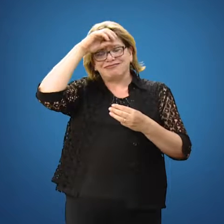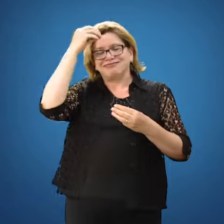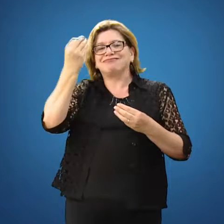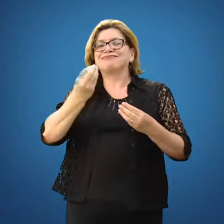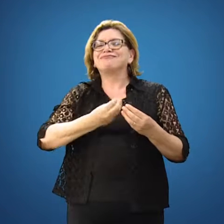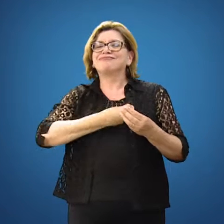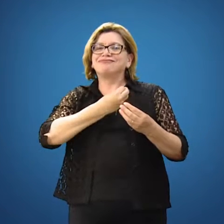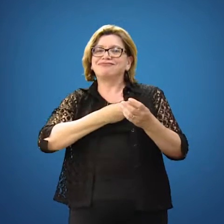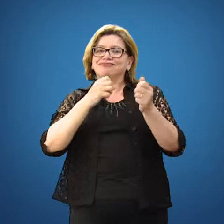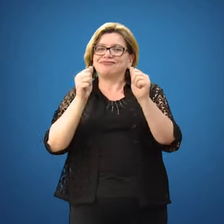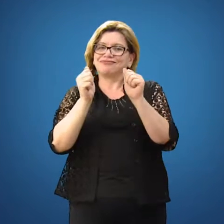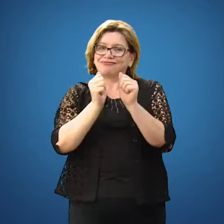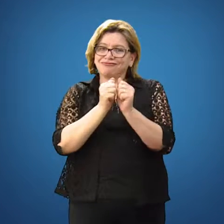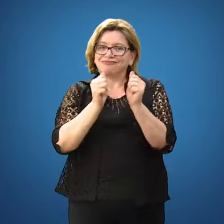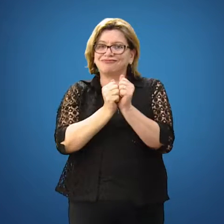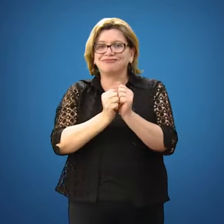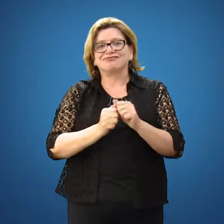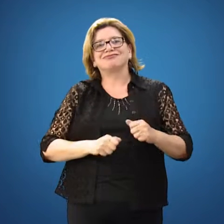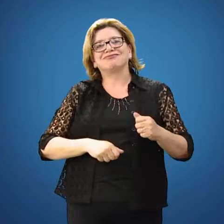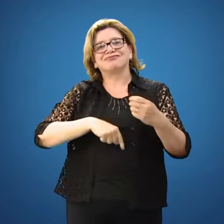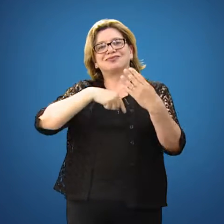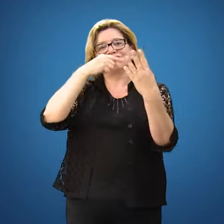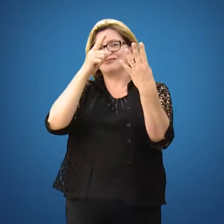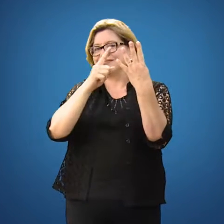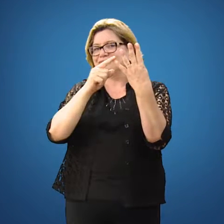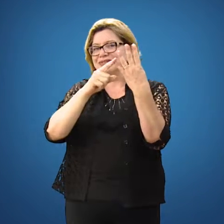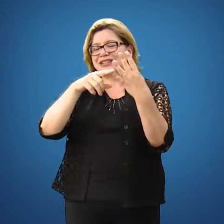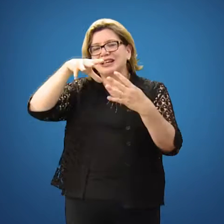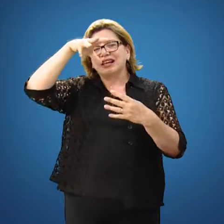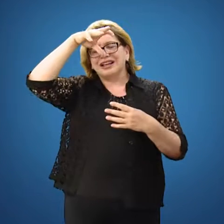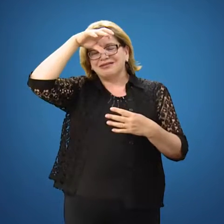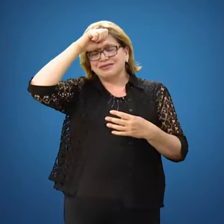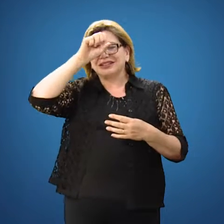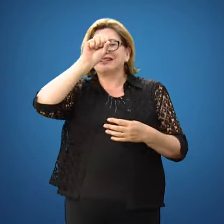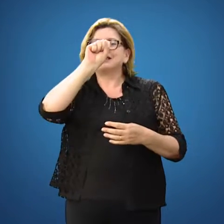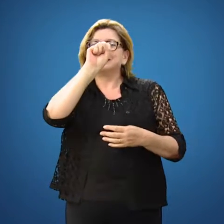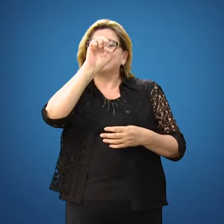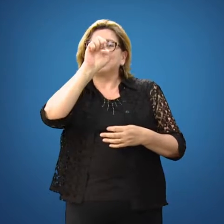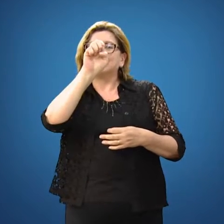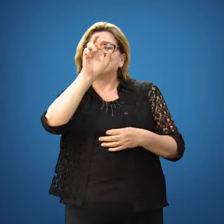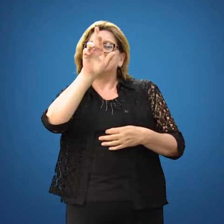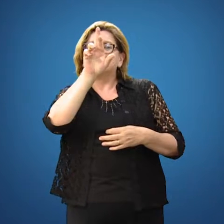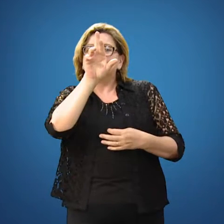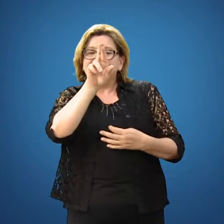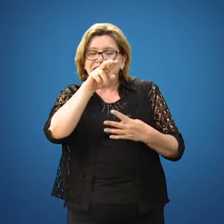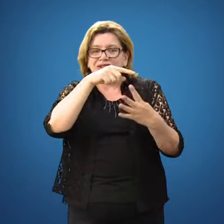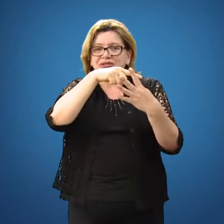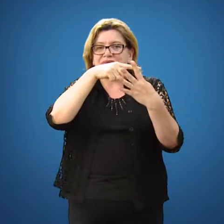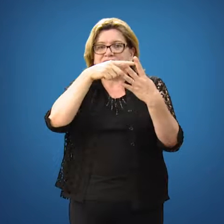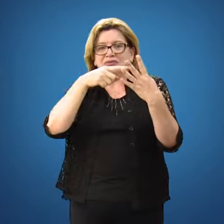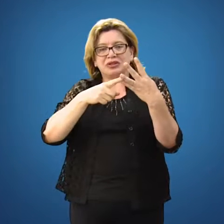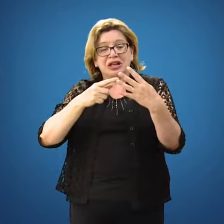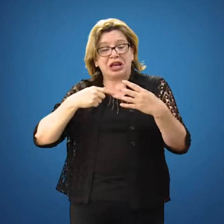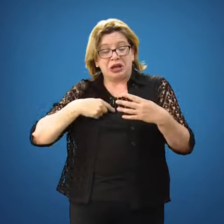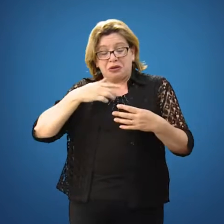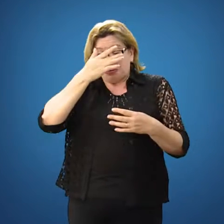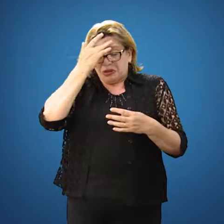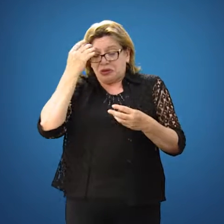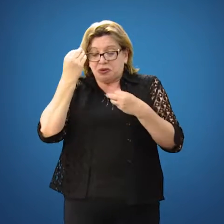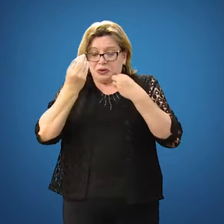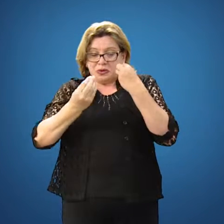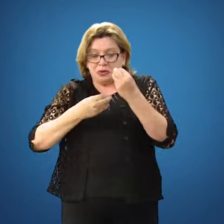a relacional, do relacionamento interpessoal, e o aprender a ser, a questão do potencial